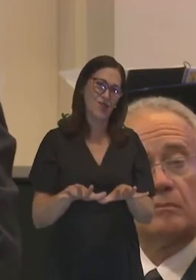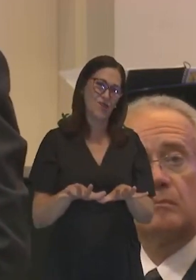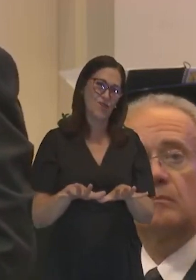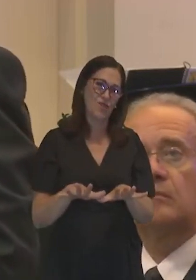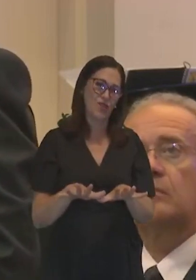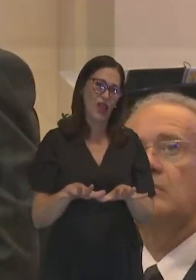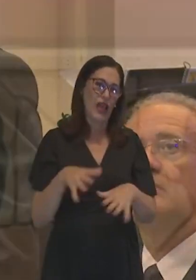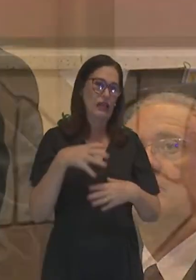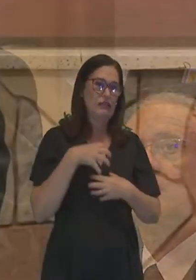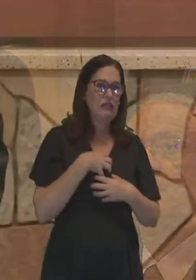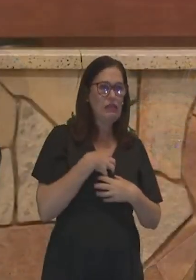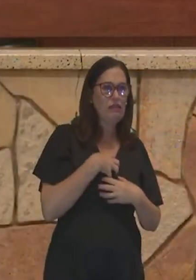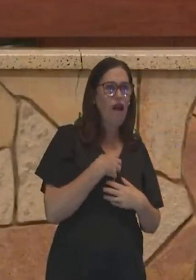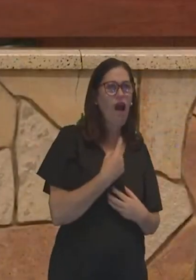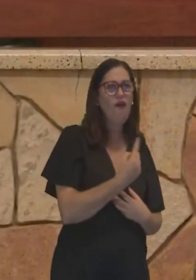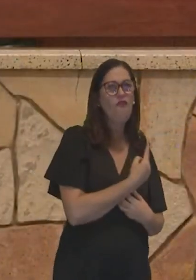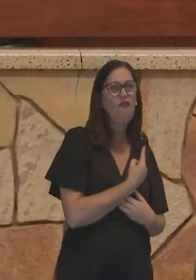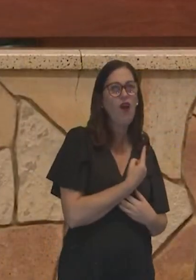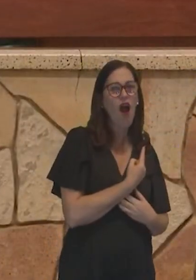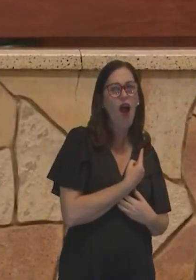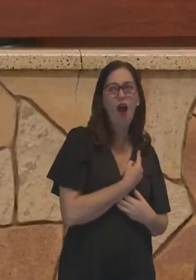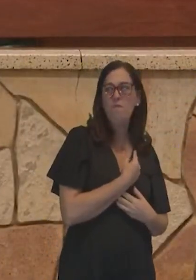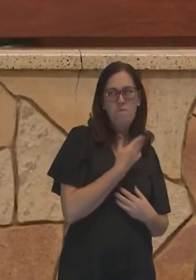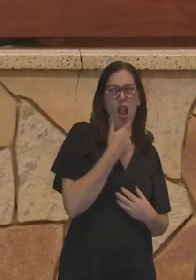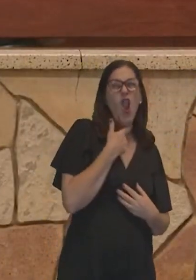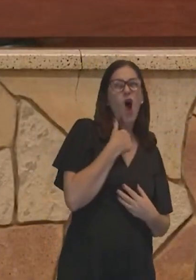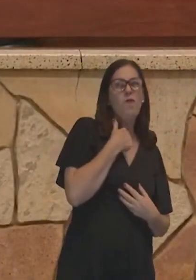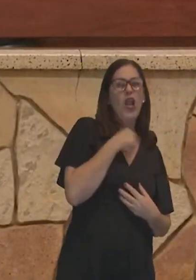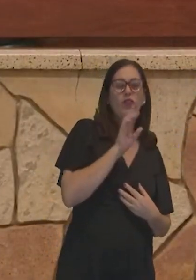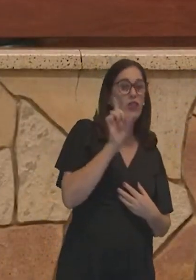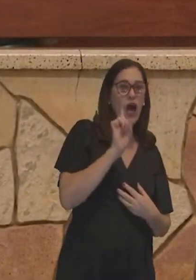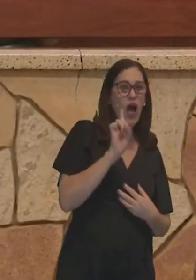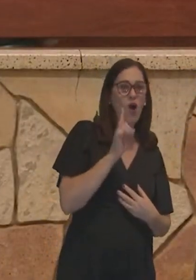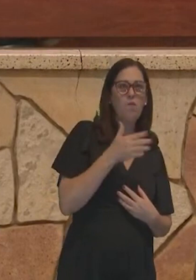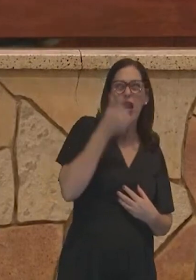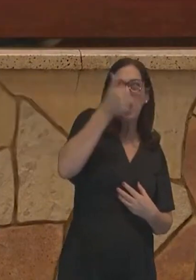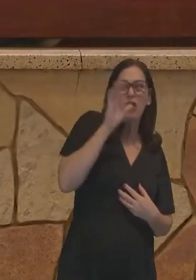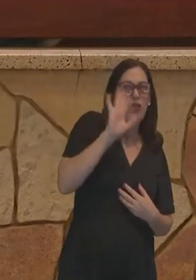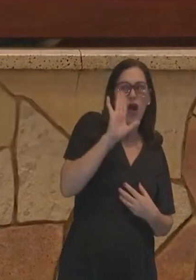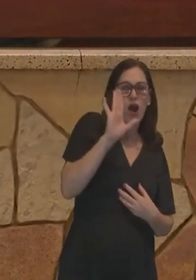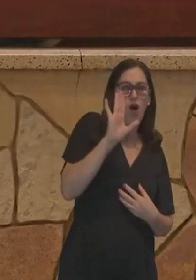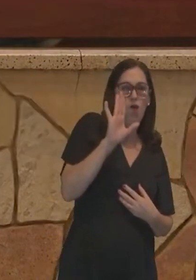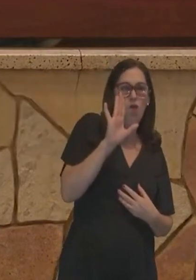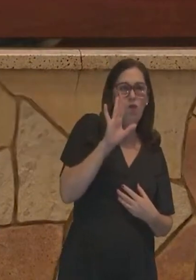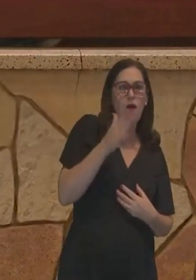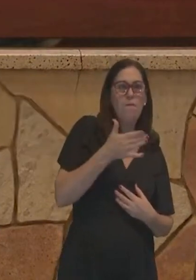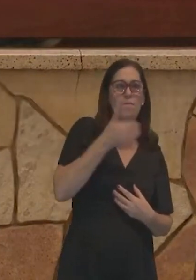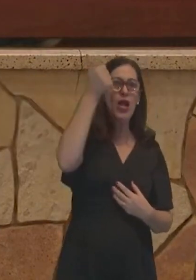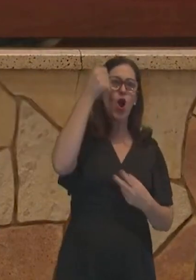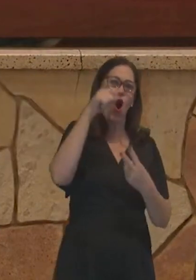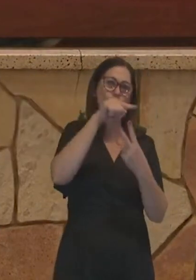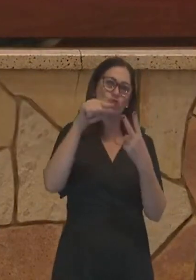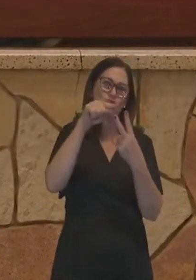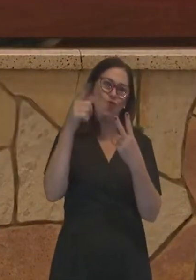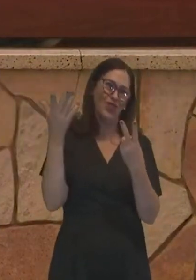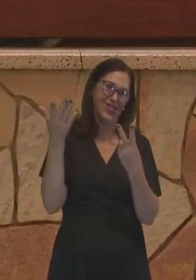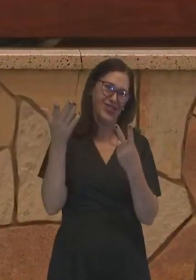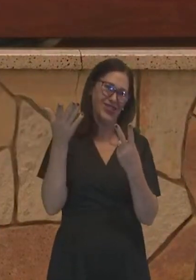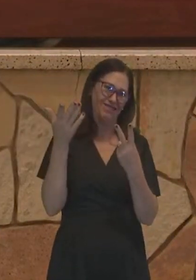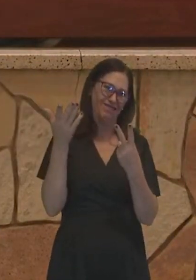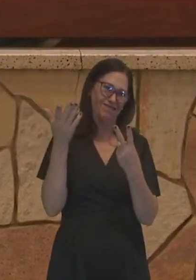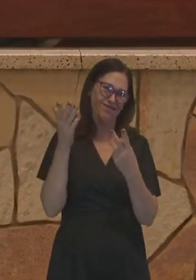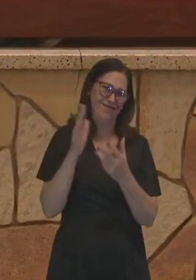este sentimento de viver só prevaleça na mente e no coração de vocês. E eu quero pensar aqui